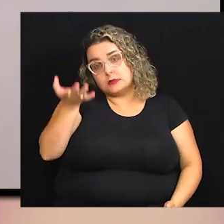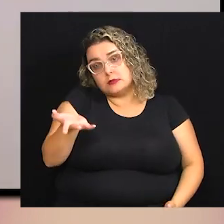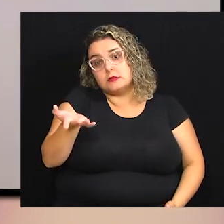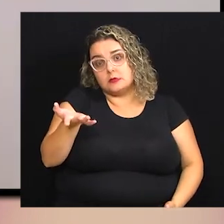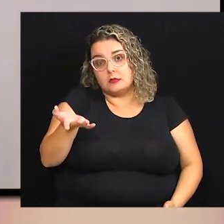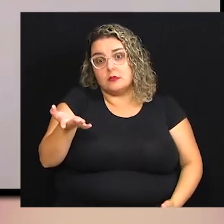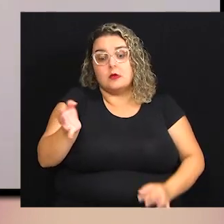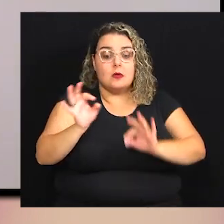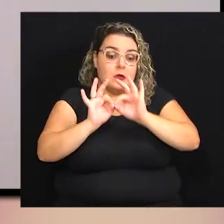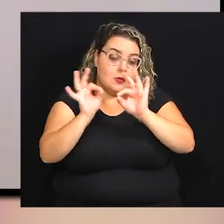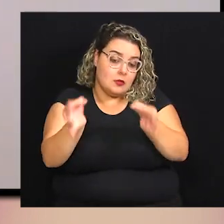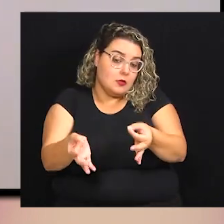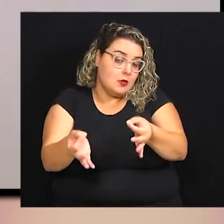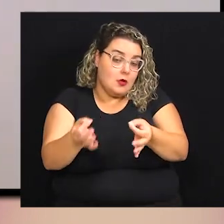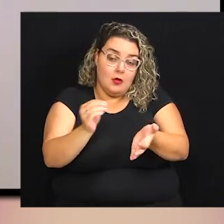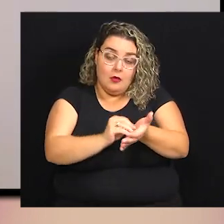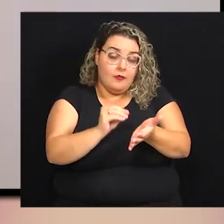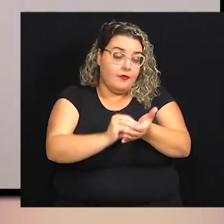foi uma simples